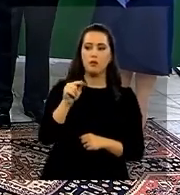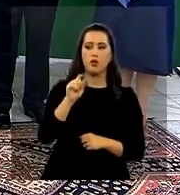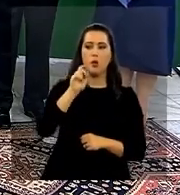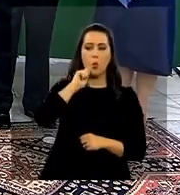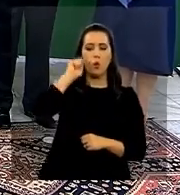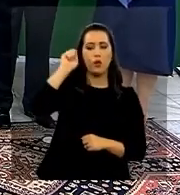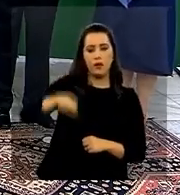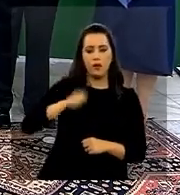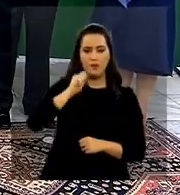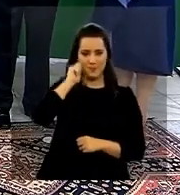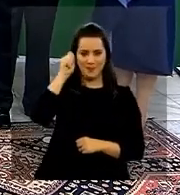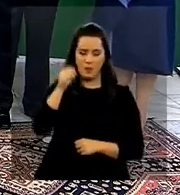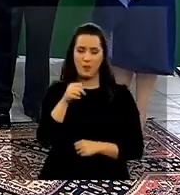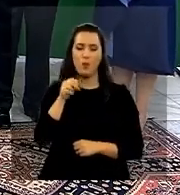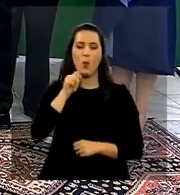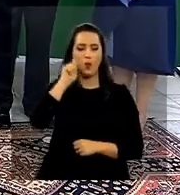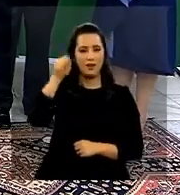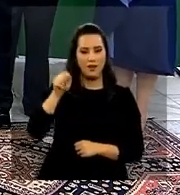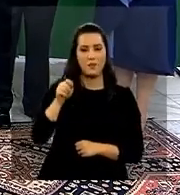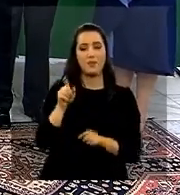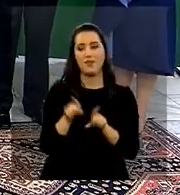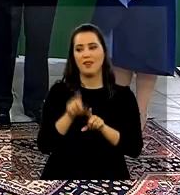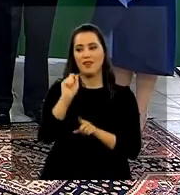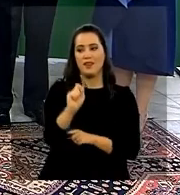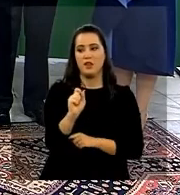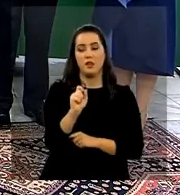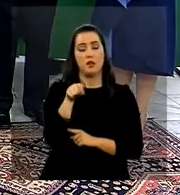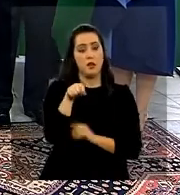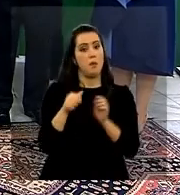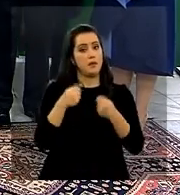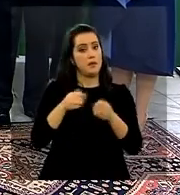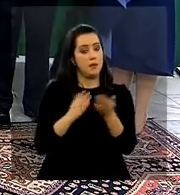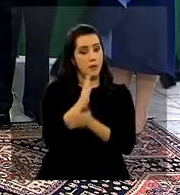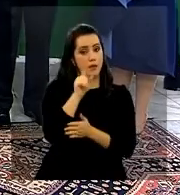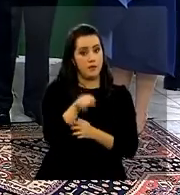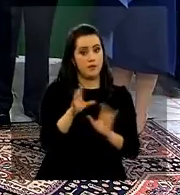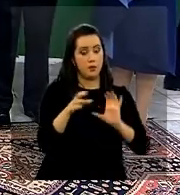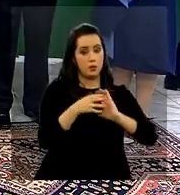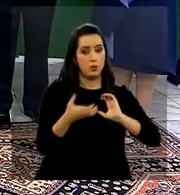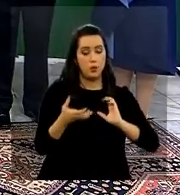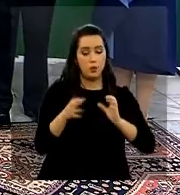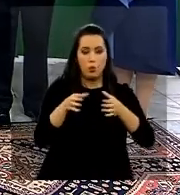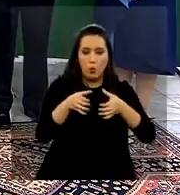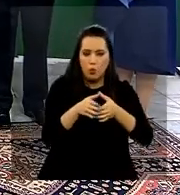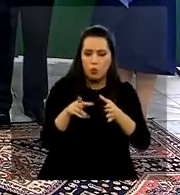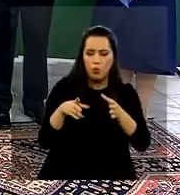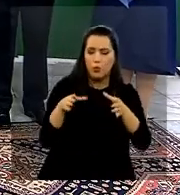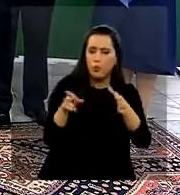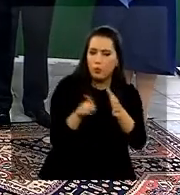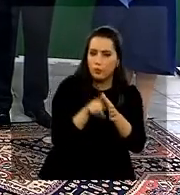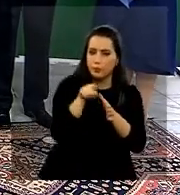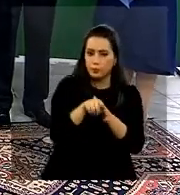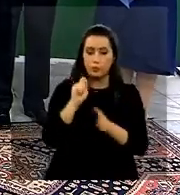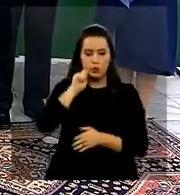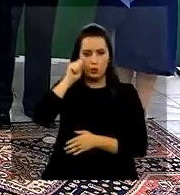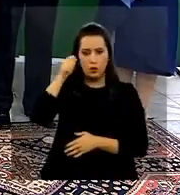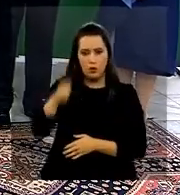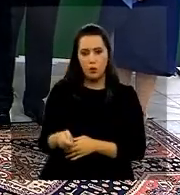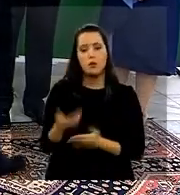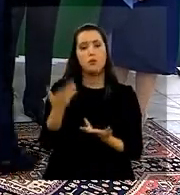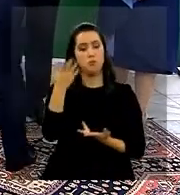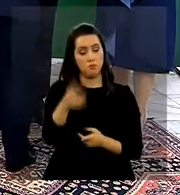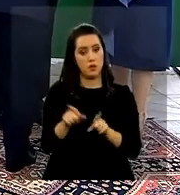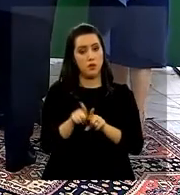ser aprovada pela Assembleia Nacional Húngara. A Hungria tem quase 10 milhões de habitantes e uma